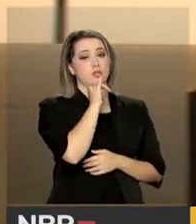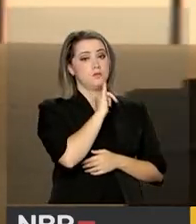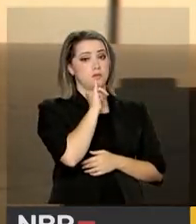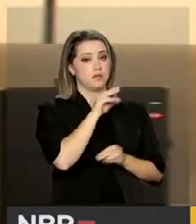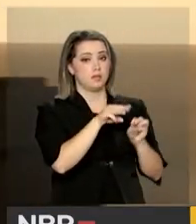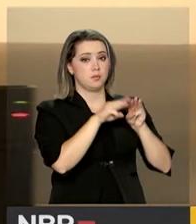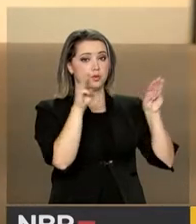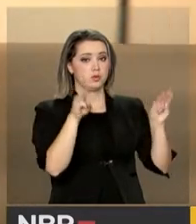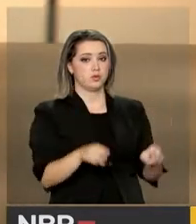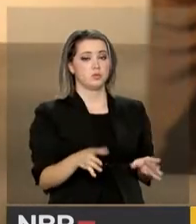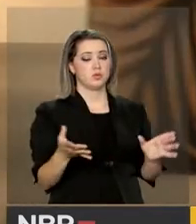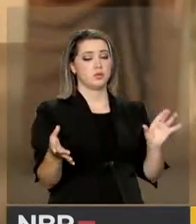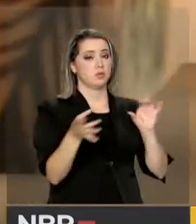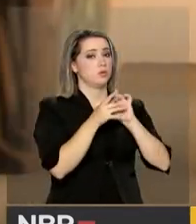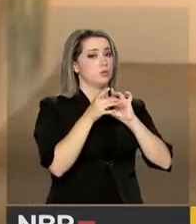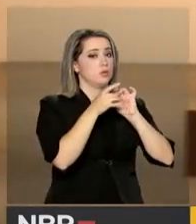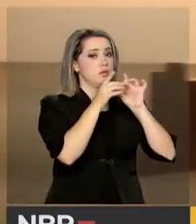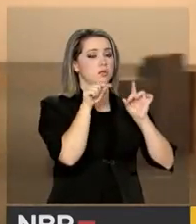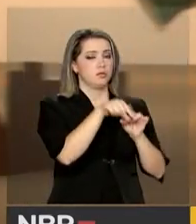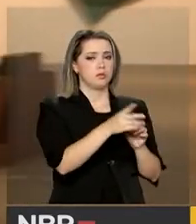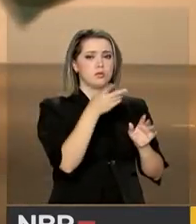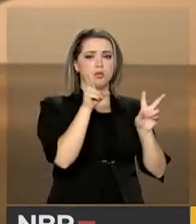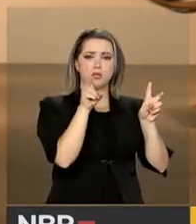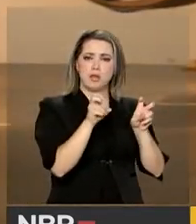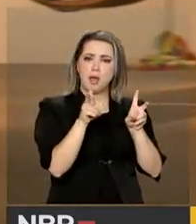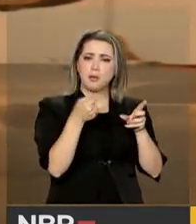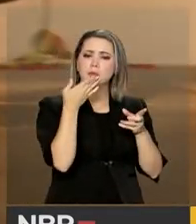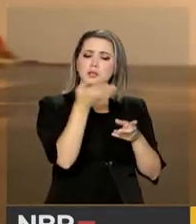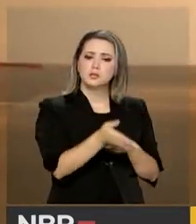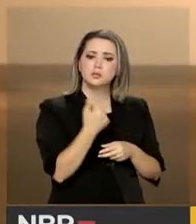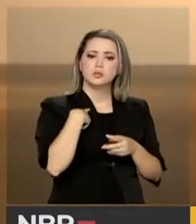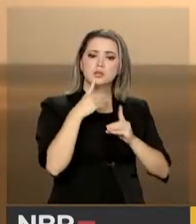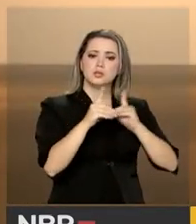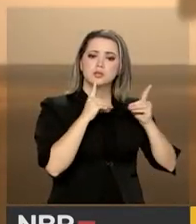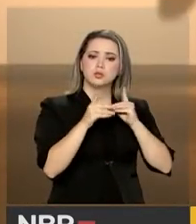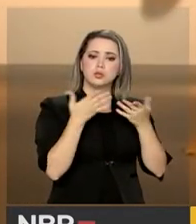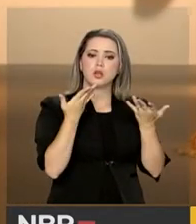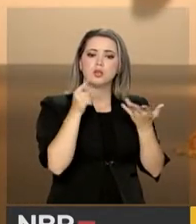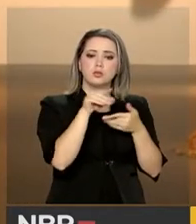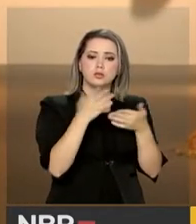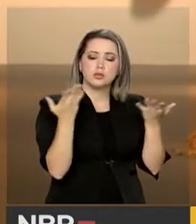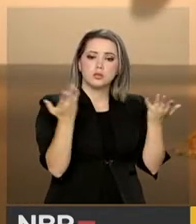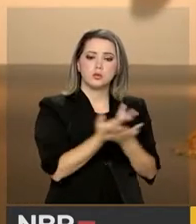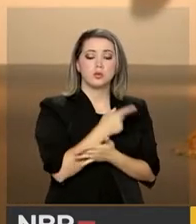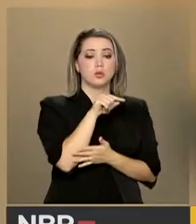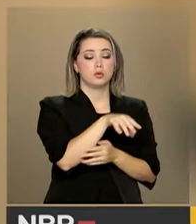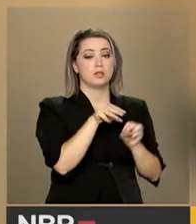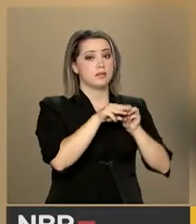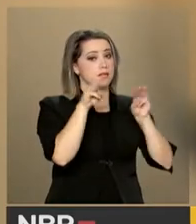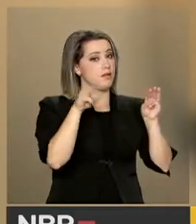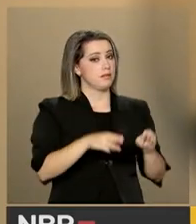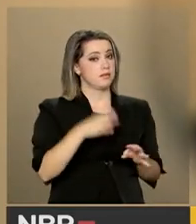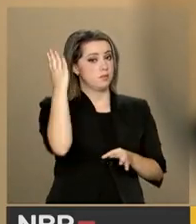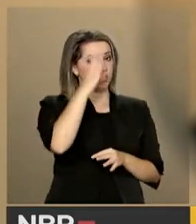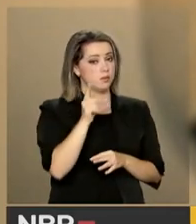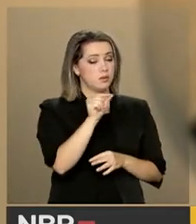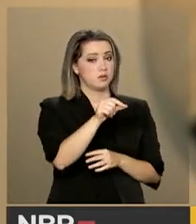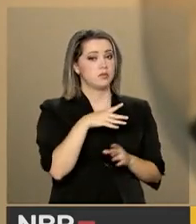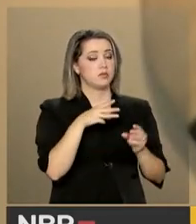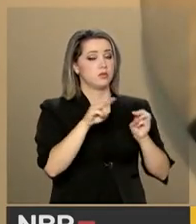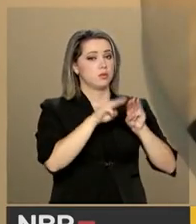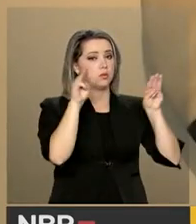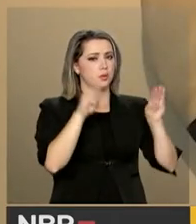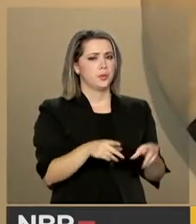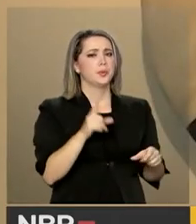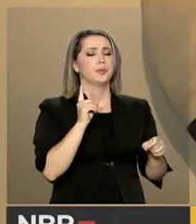museus criando redes a partir dessa temática, a partir dessa dinâmica que se estabelece na Semana Nacional de Museus, porque